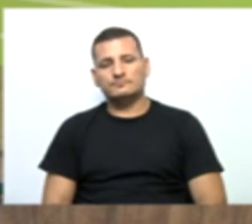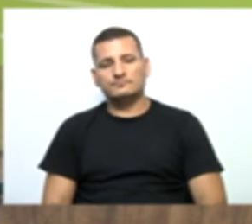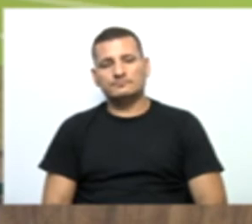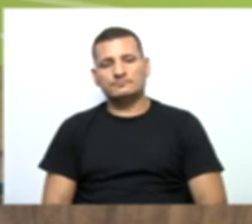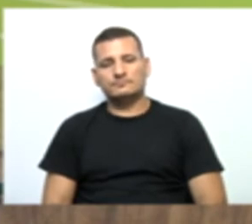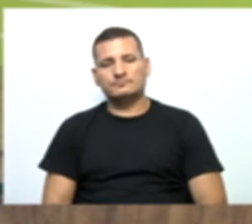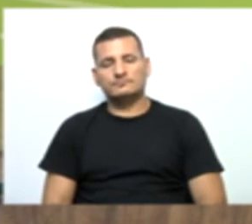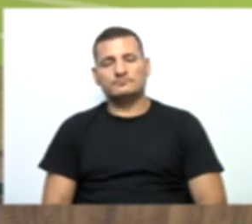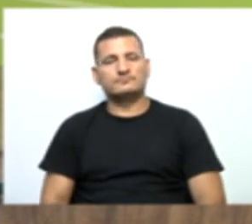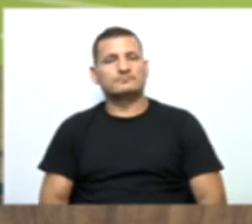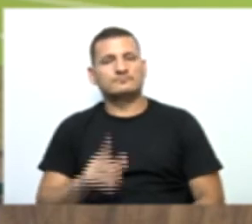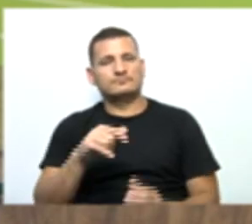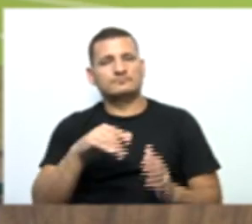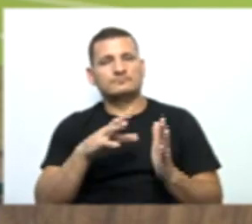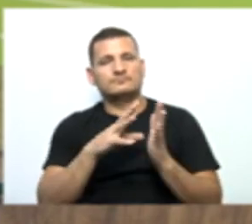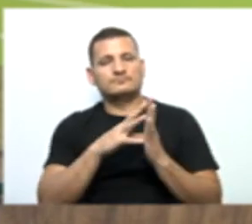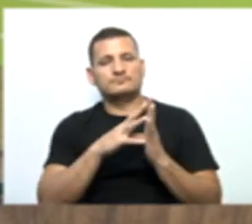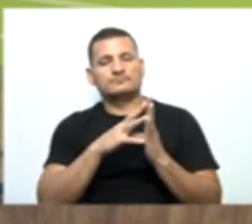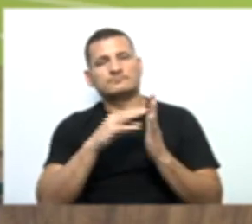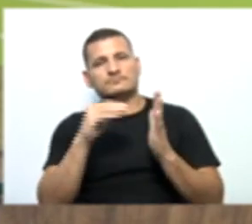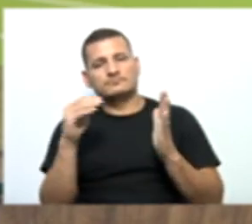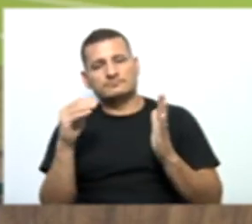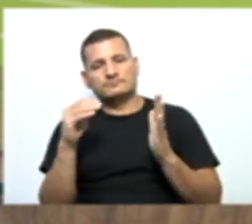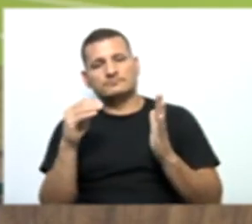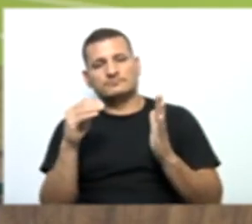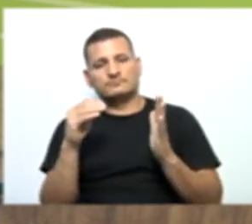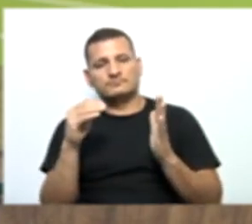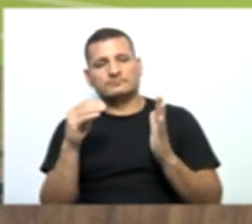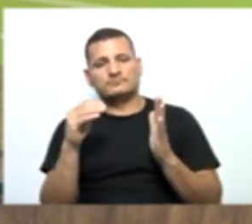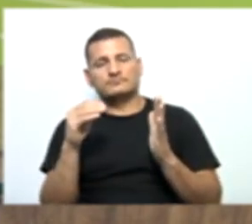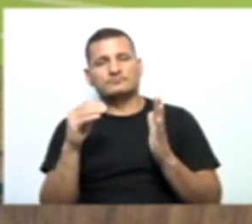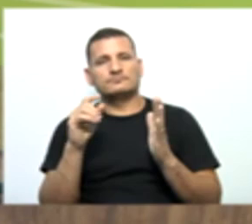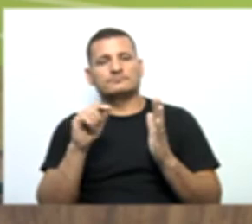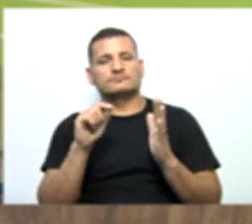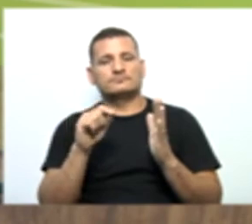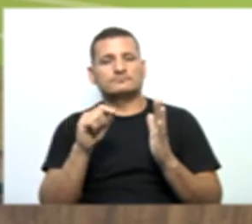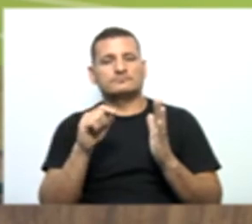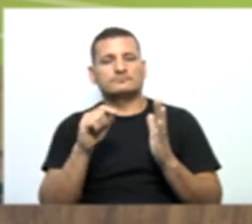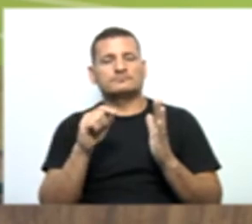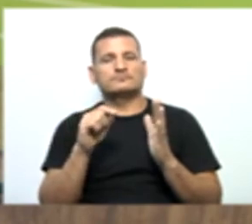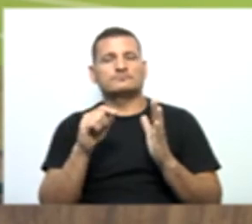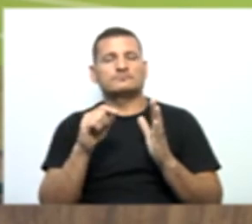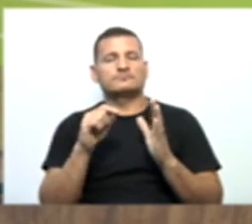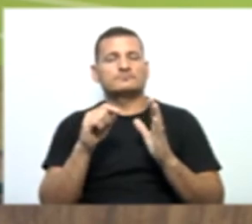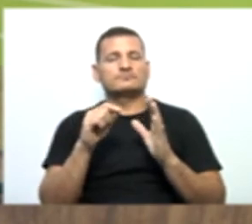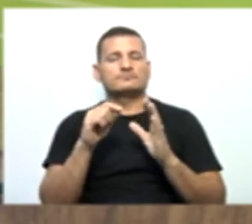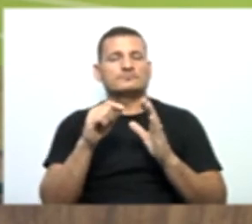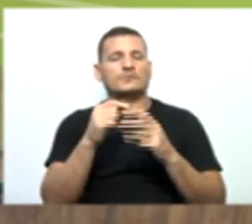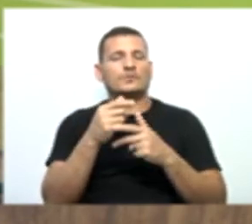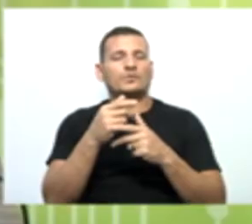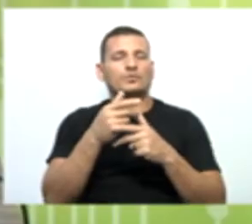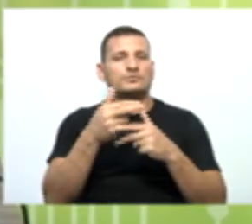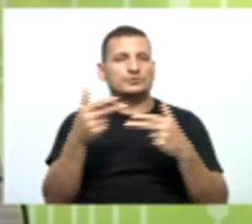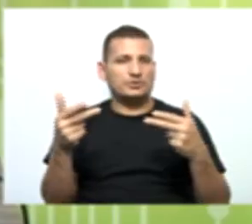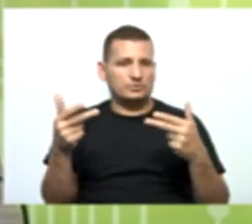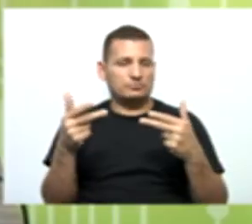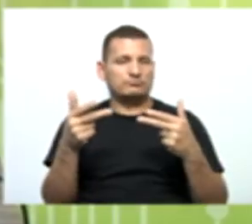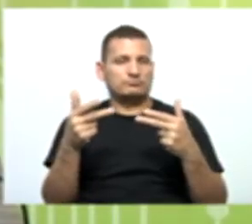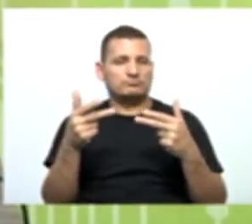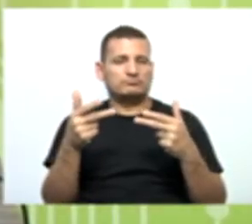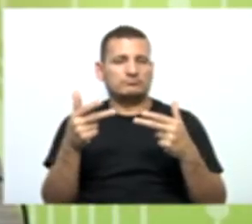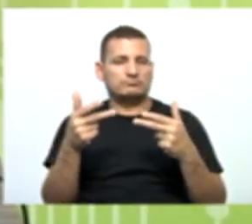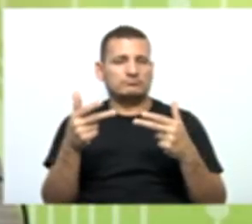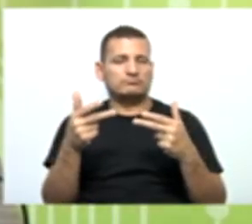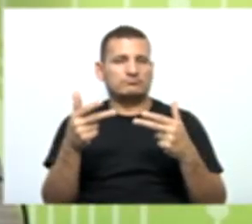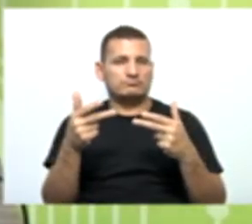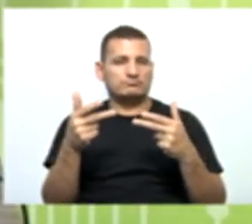um modelo ou como especificação para um conjunto de objetos. Correto, professor. Foi